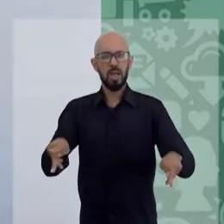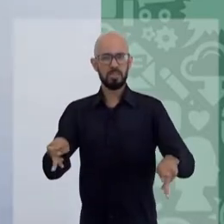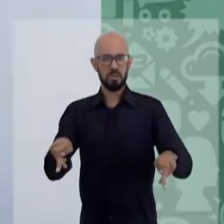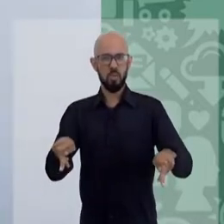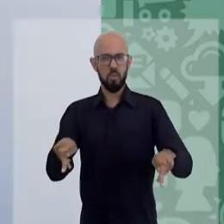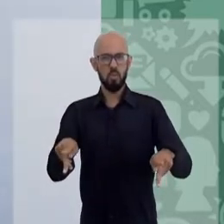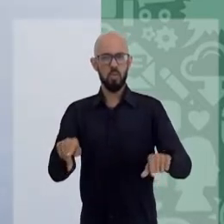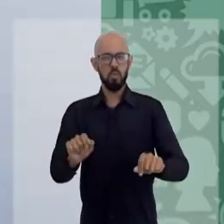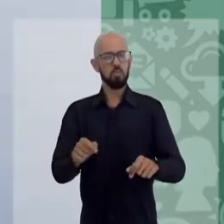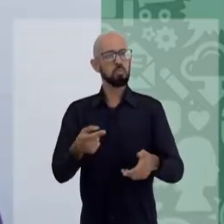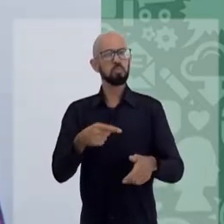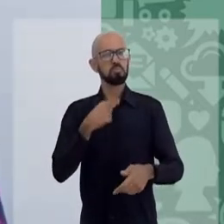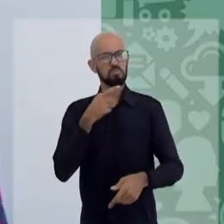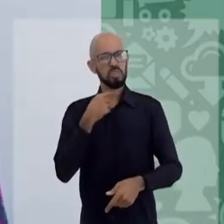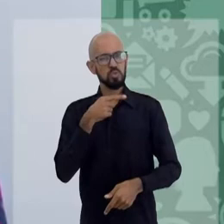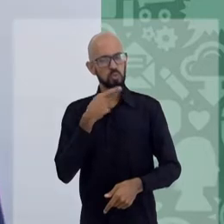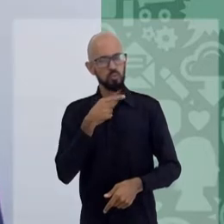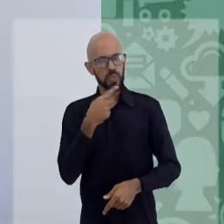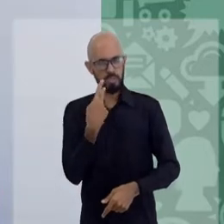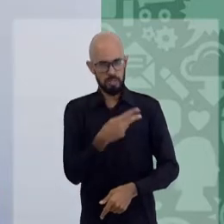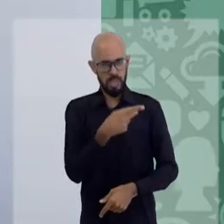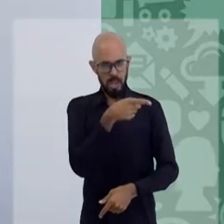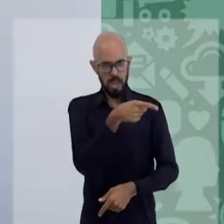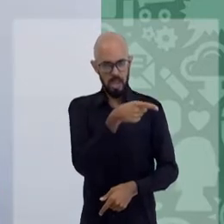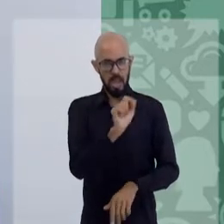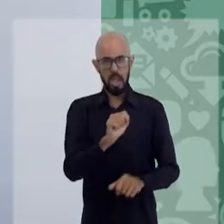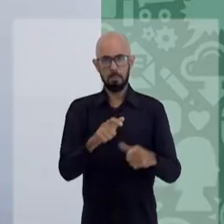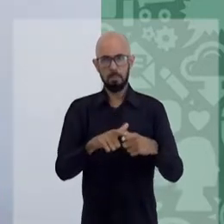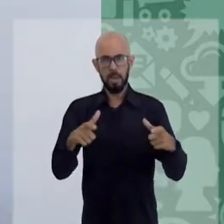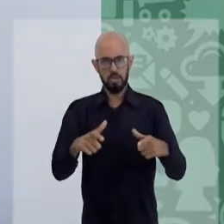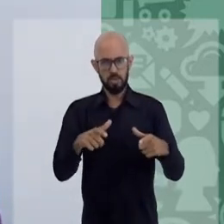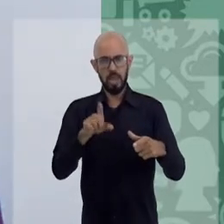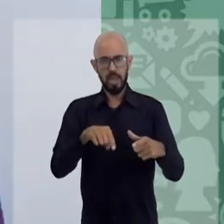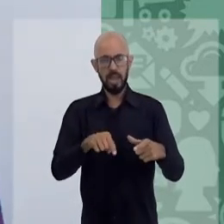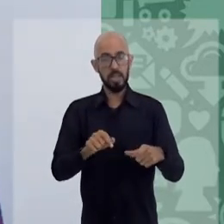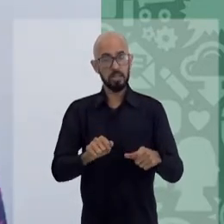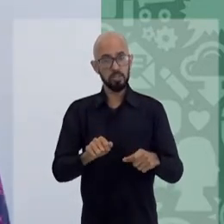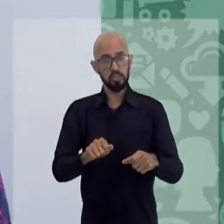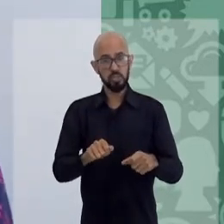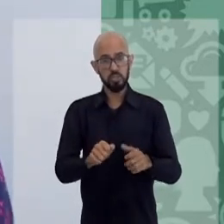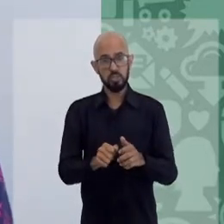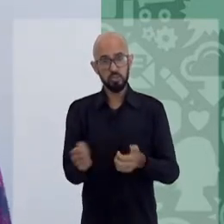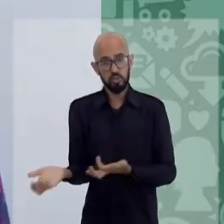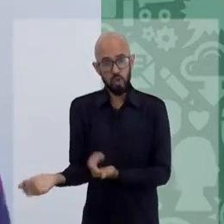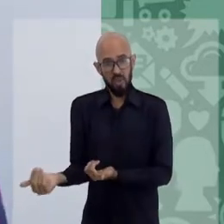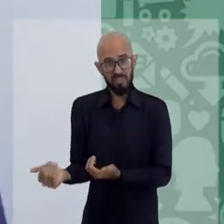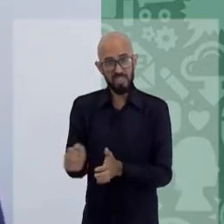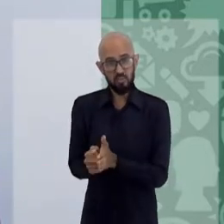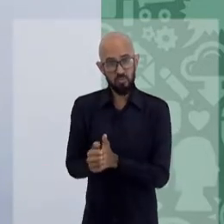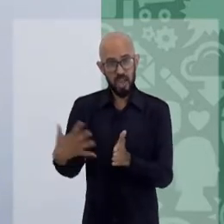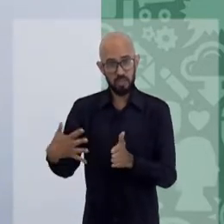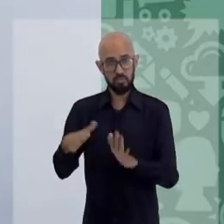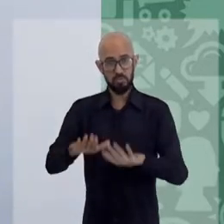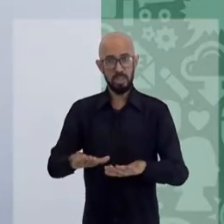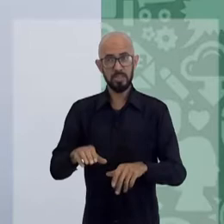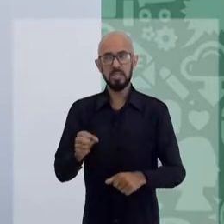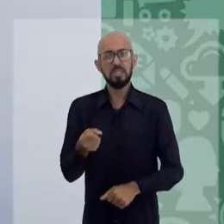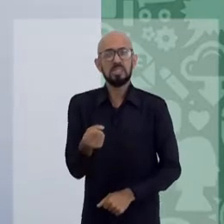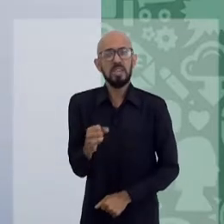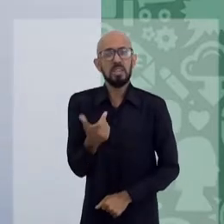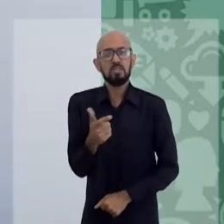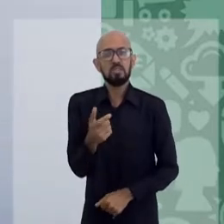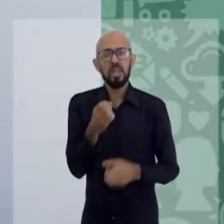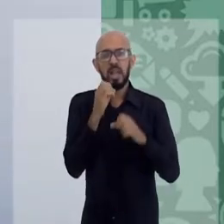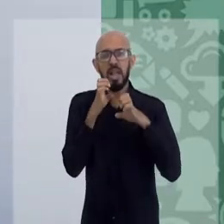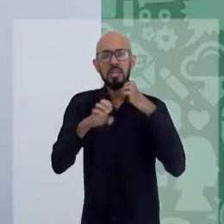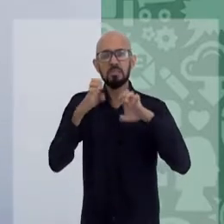a esse tema? As dúvidas dela, muito provavelmente, eram de várias pessoas. E se os jovens não expressarem